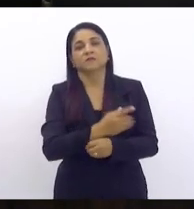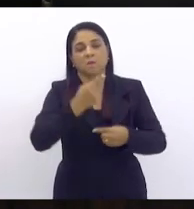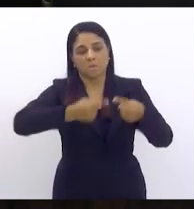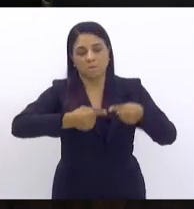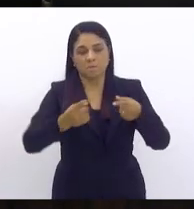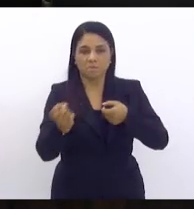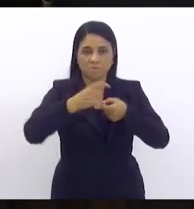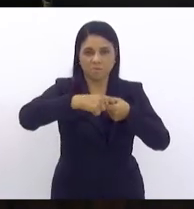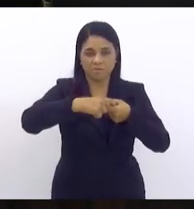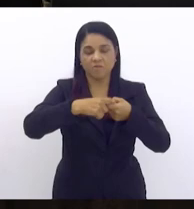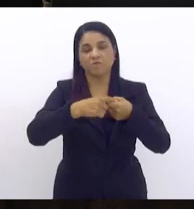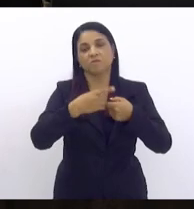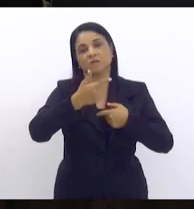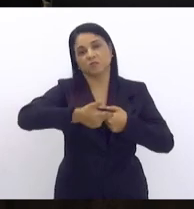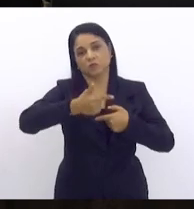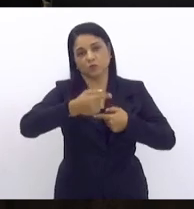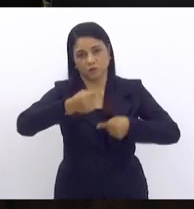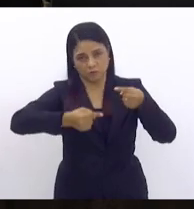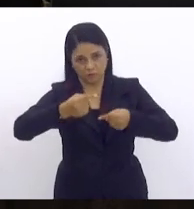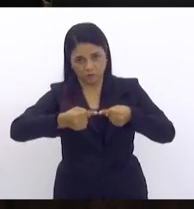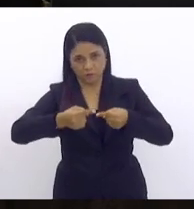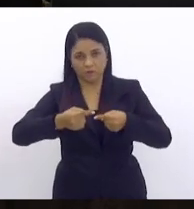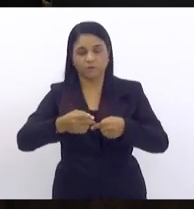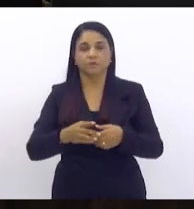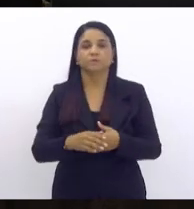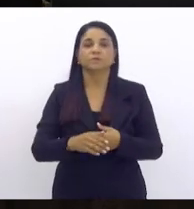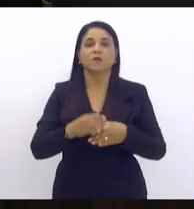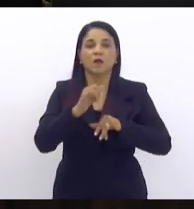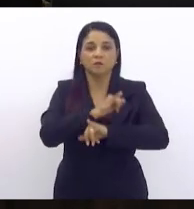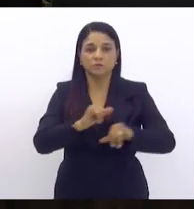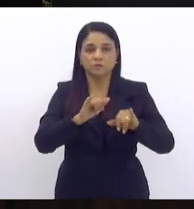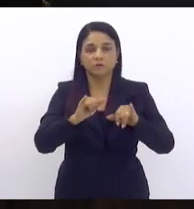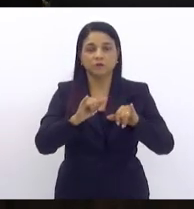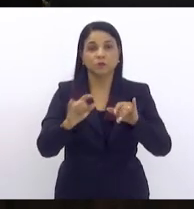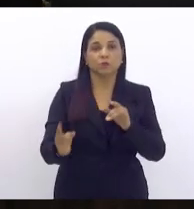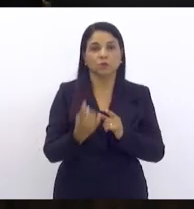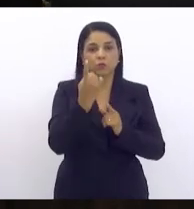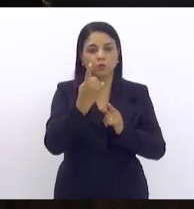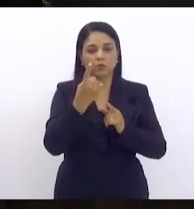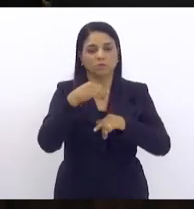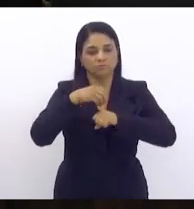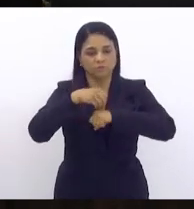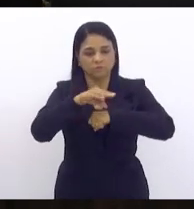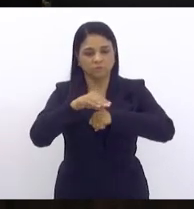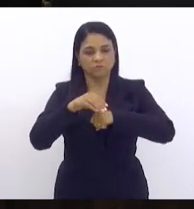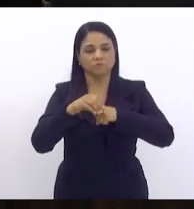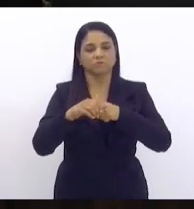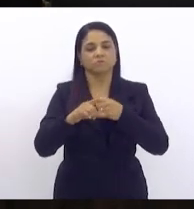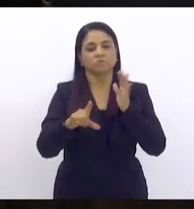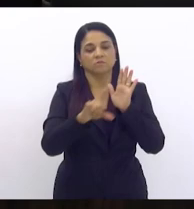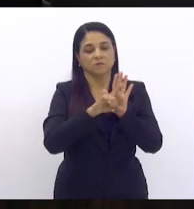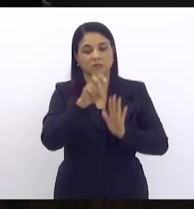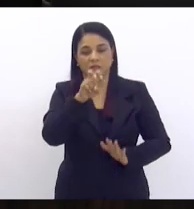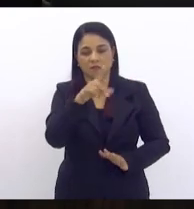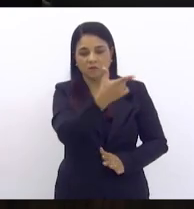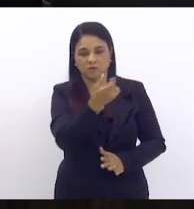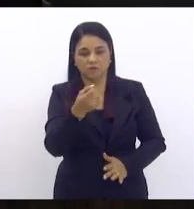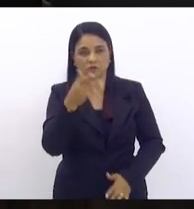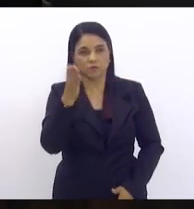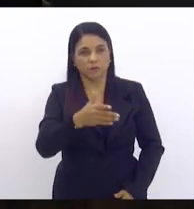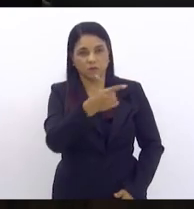primeira, retorna em segunda. Anuncio em discussão única, indicação legislativa no número 520